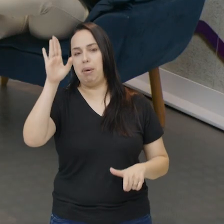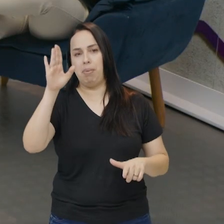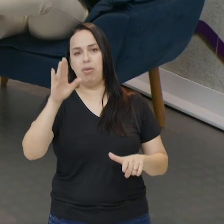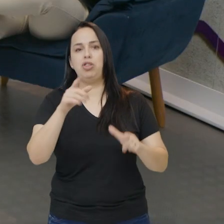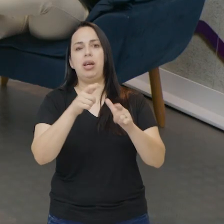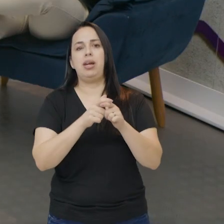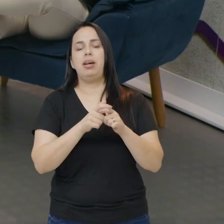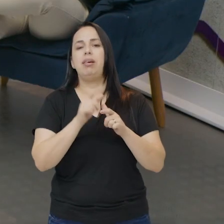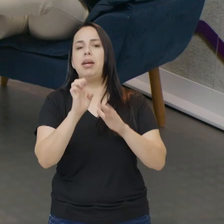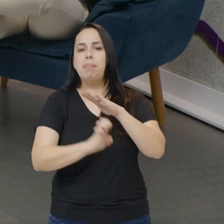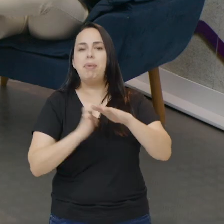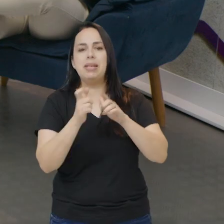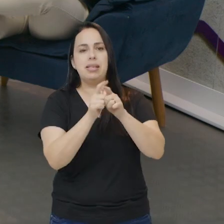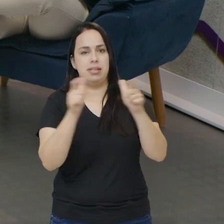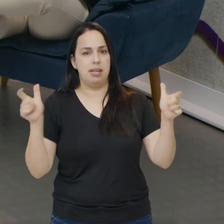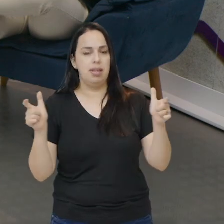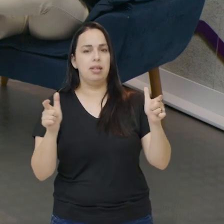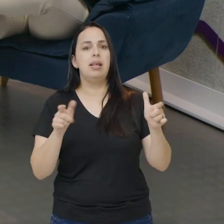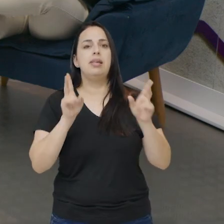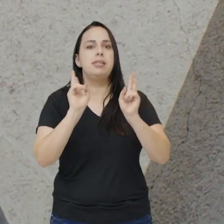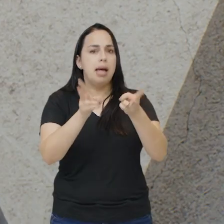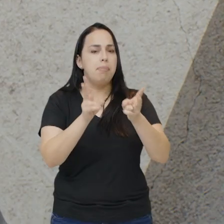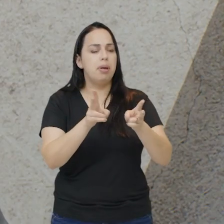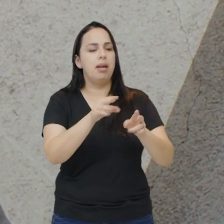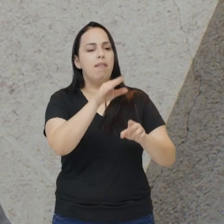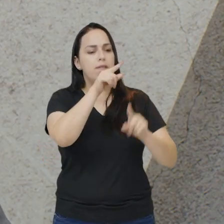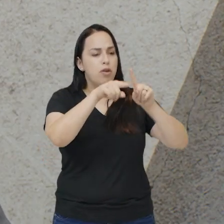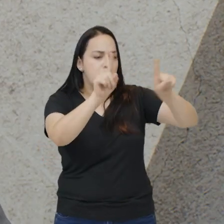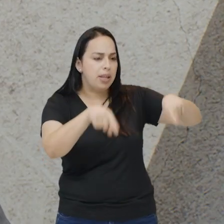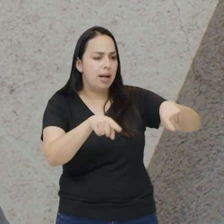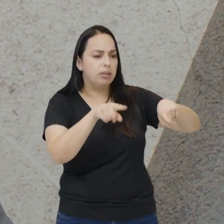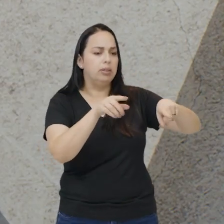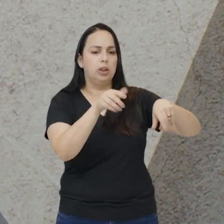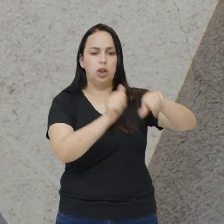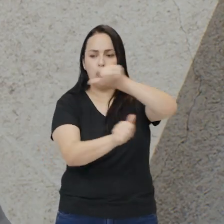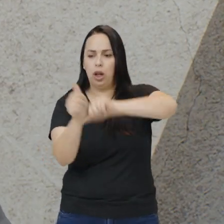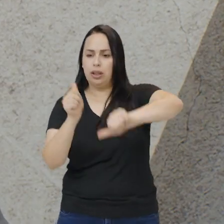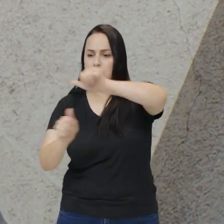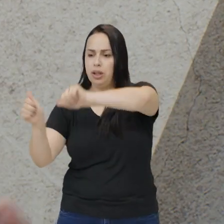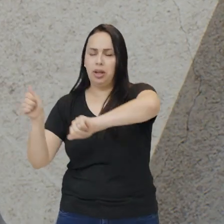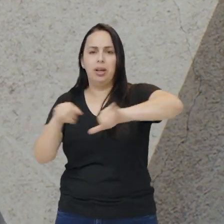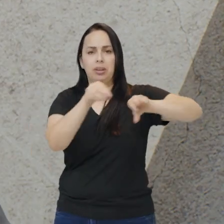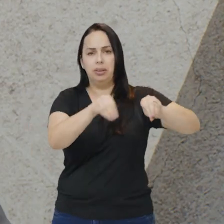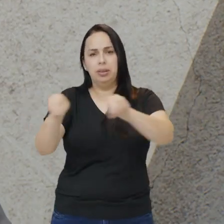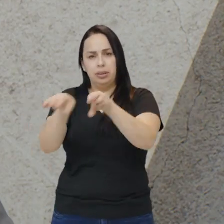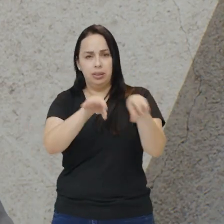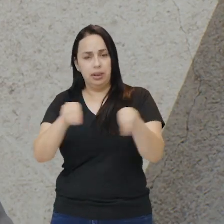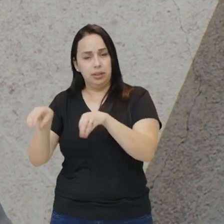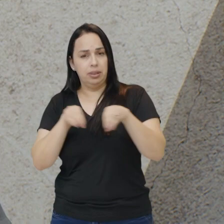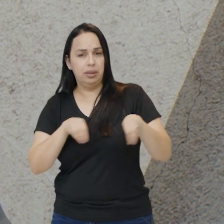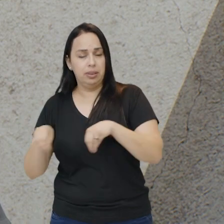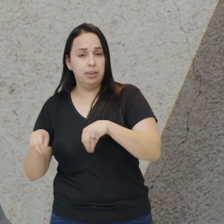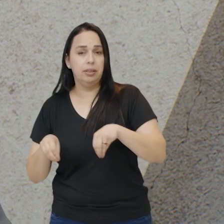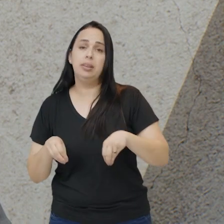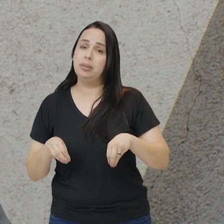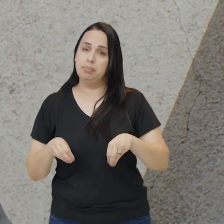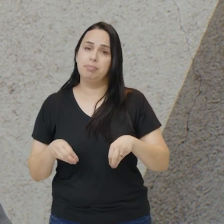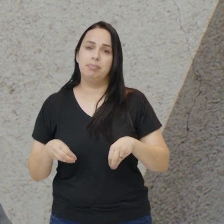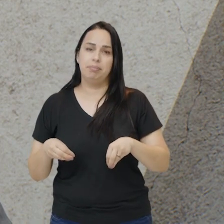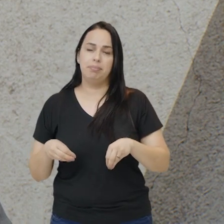que têm muitos funcionários envolvidos, sim, há uma troca, né, até de produto, ou muitas vezes de serviço, até para...